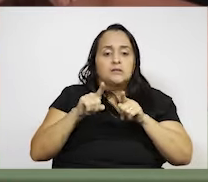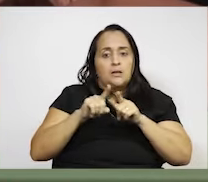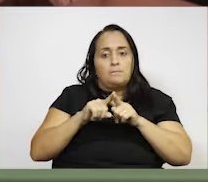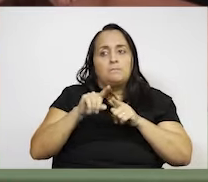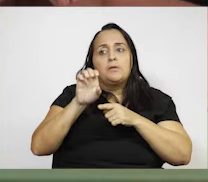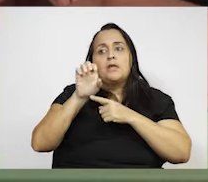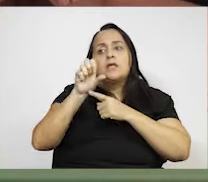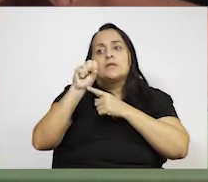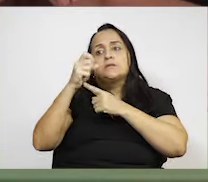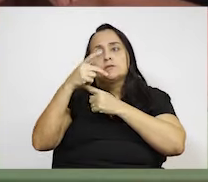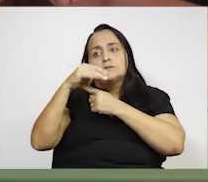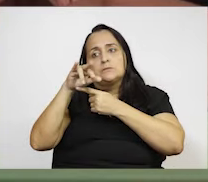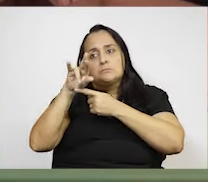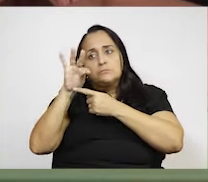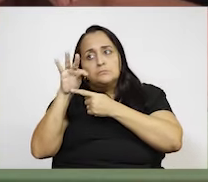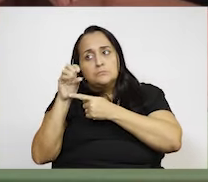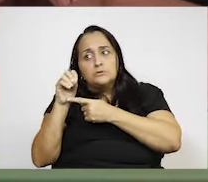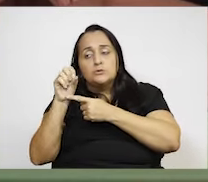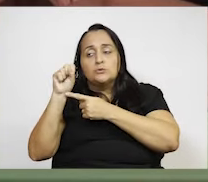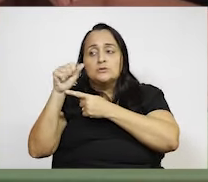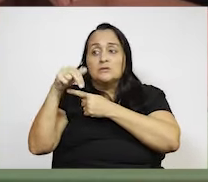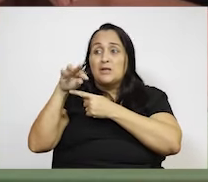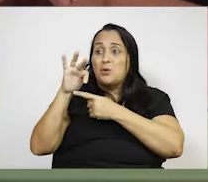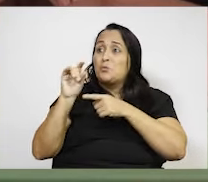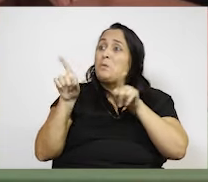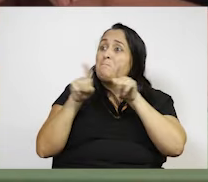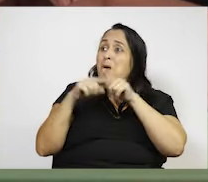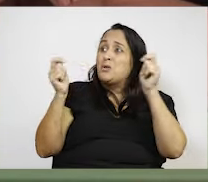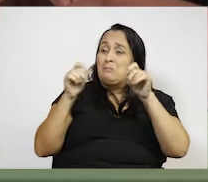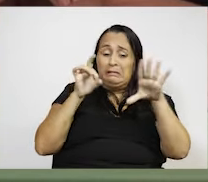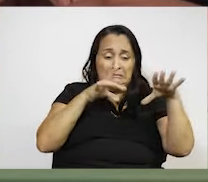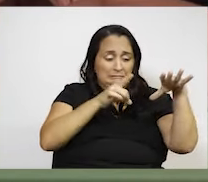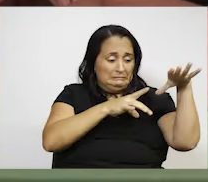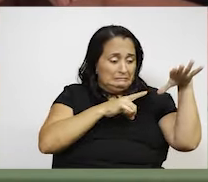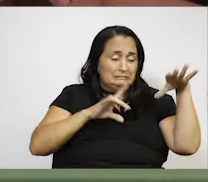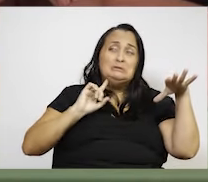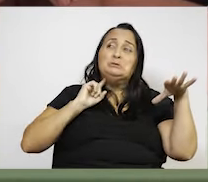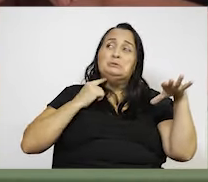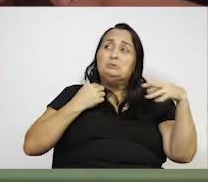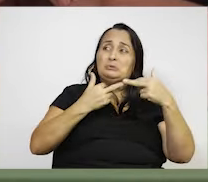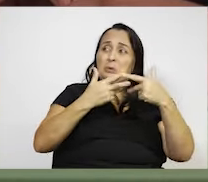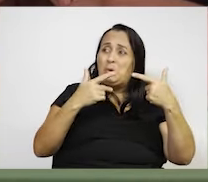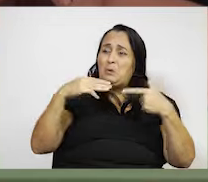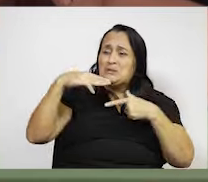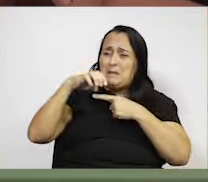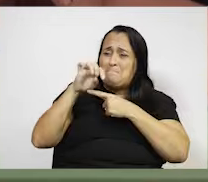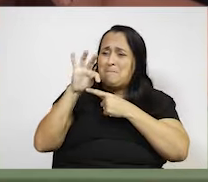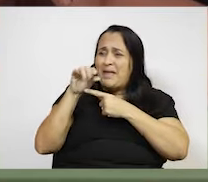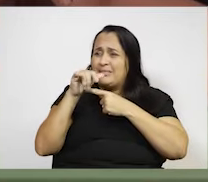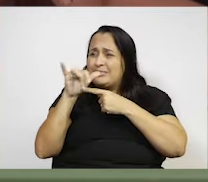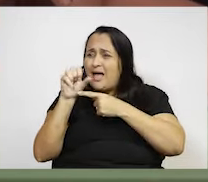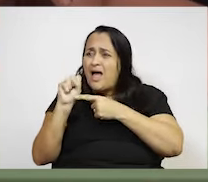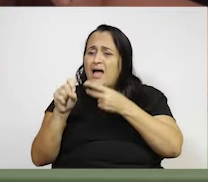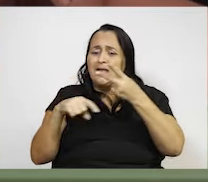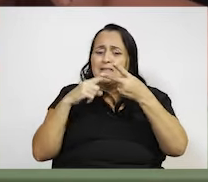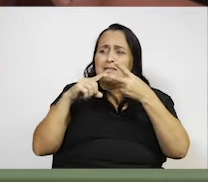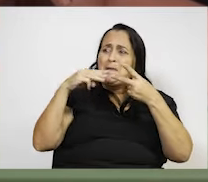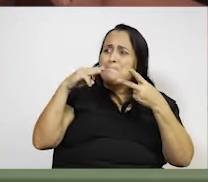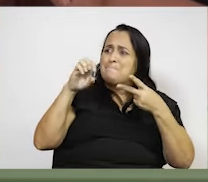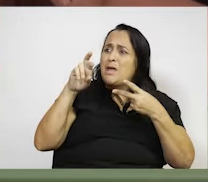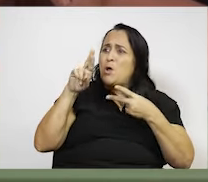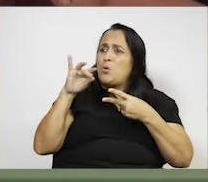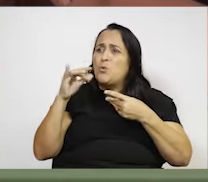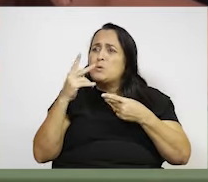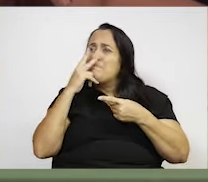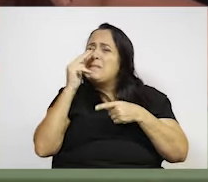de minério de ferro, mercúrio e outros metais pesados também, trazendo diversos problemas de saúde para a população e contaminando os